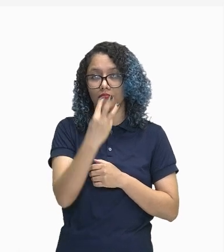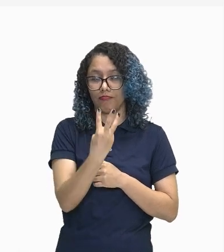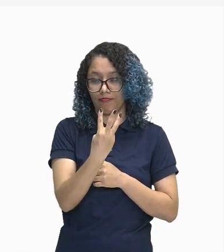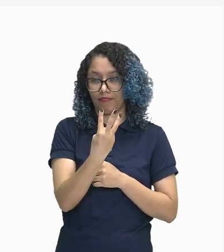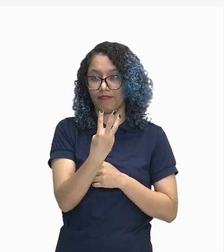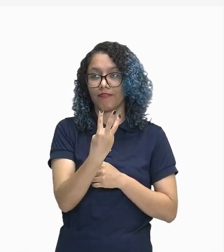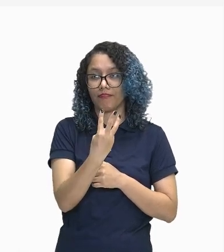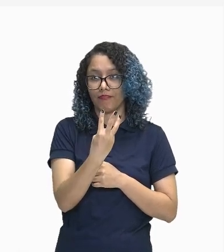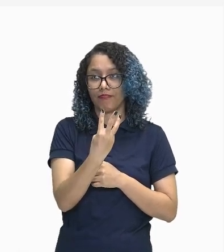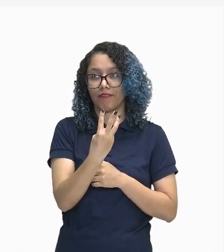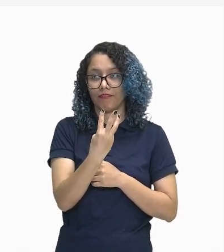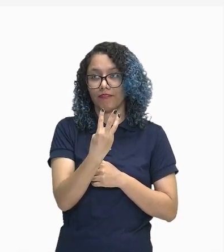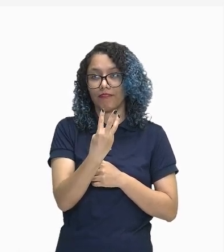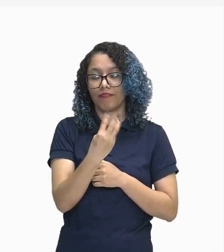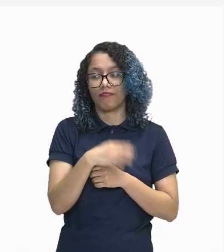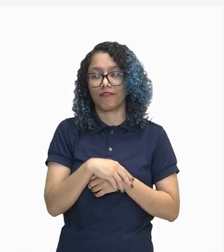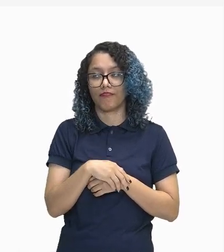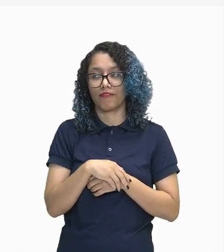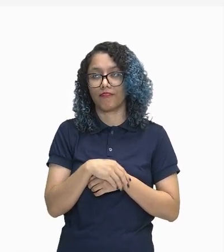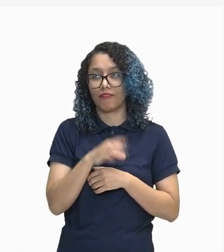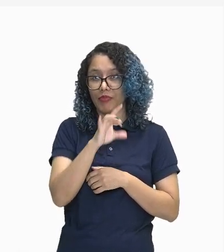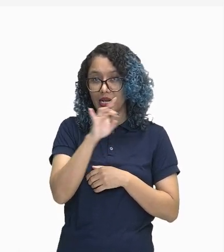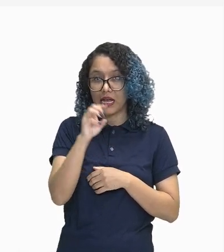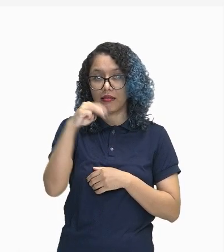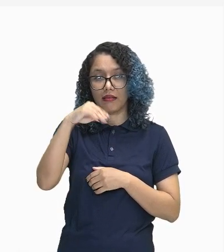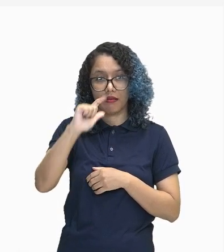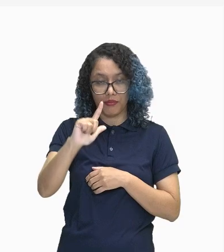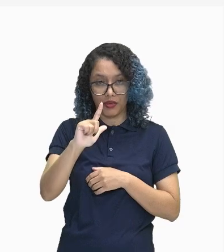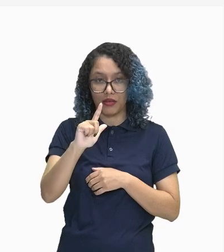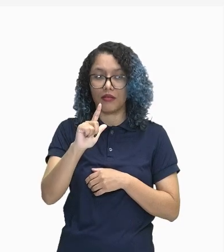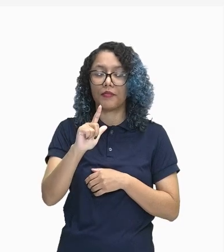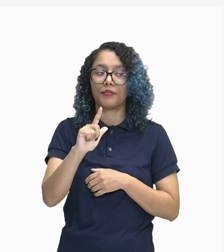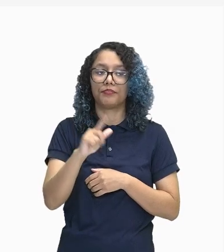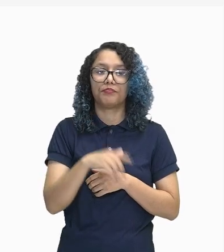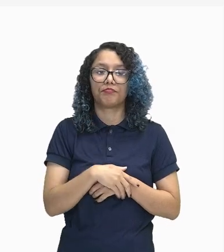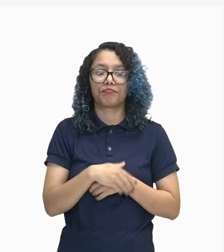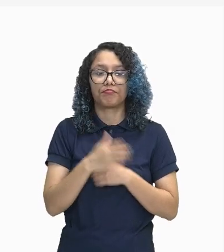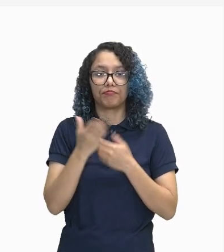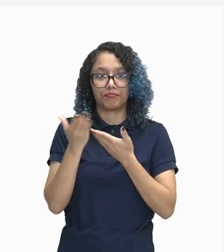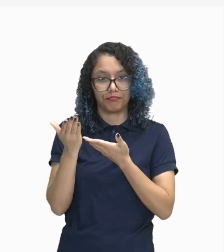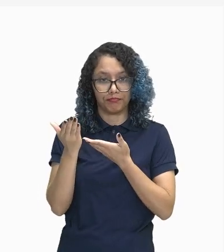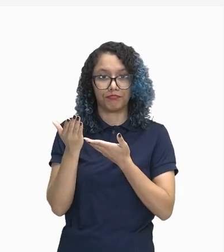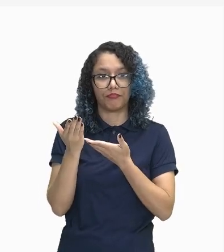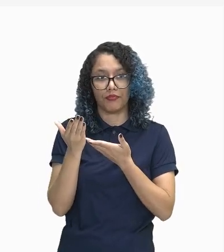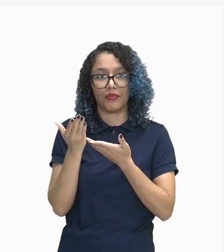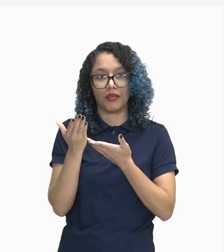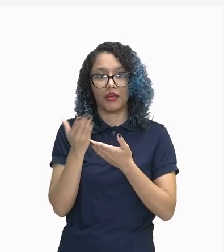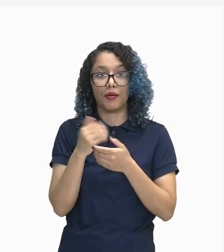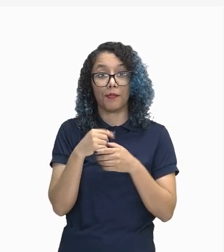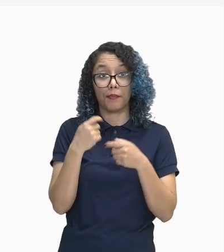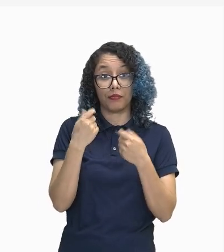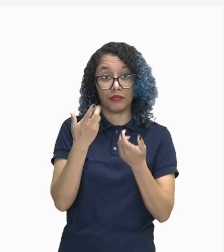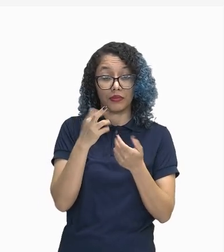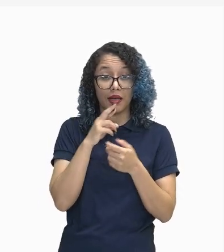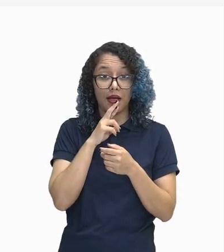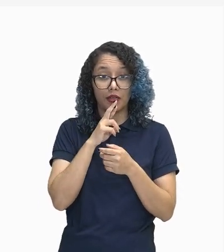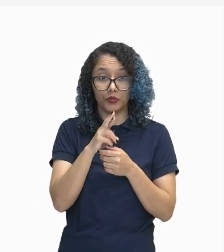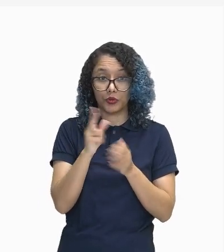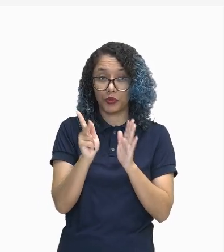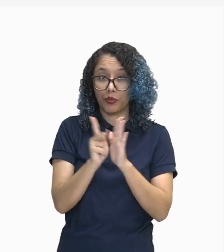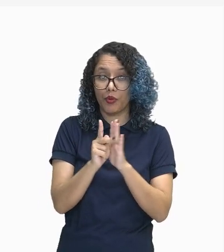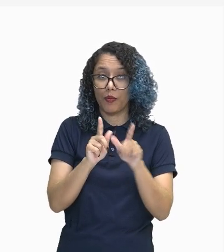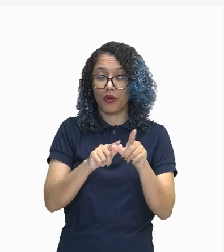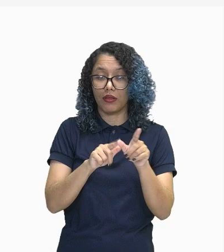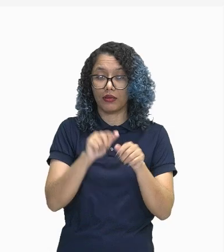0,03 por ml. Tudo bem? Isso é que ele pede na letra A, ele pede o custo, a razão